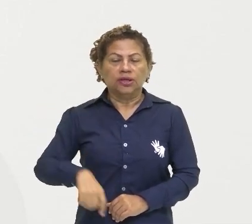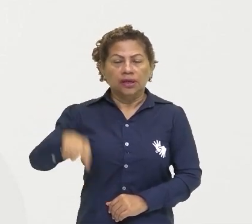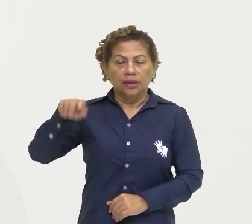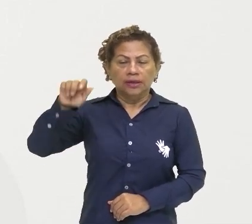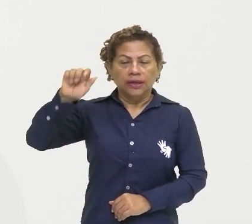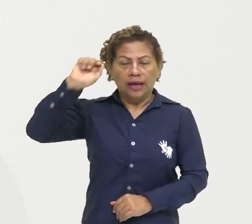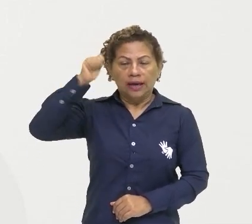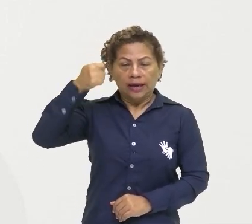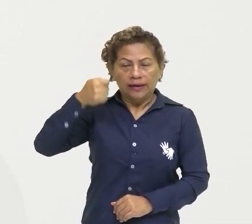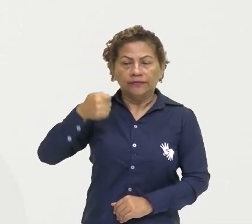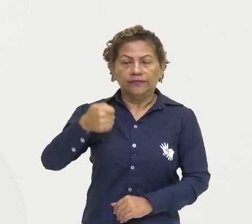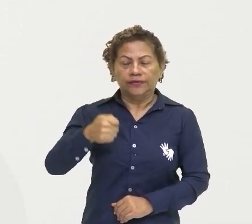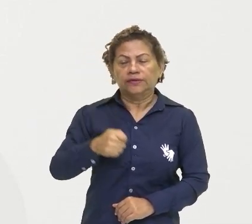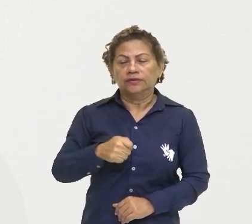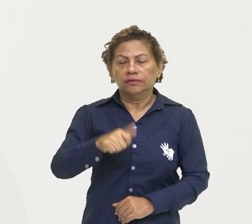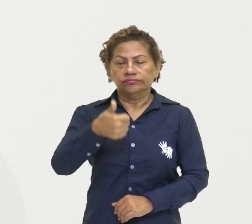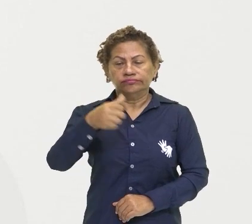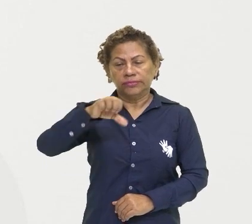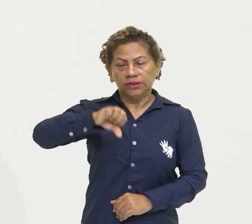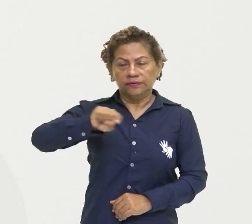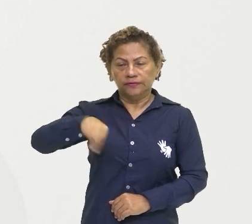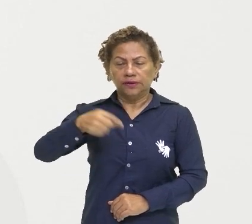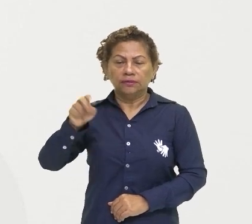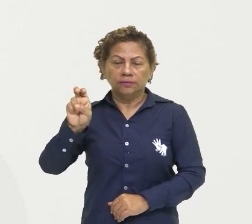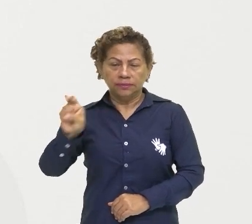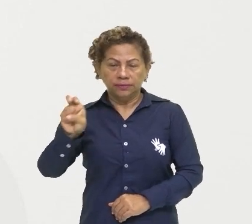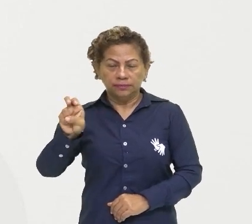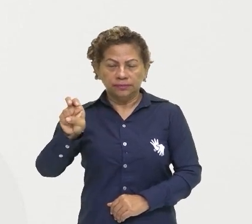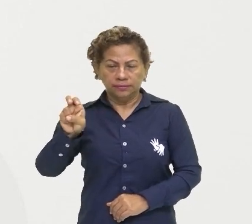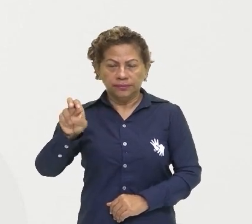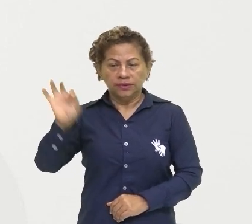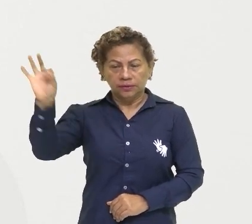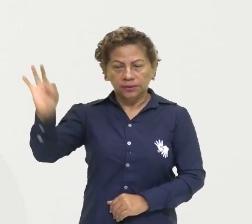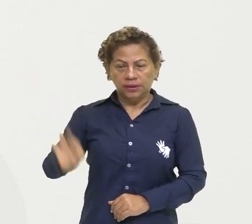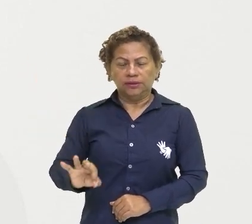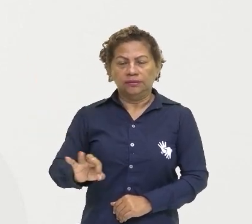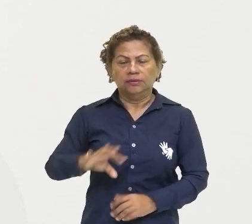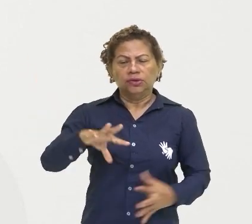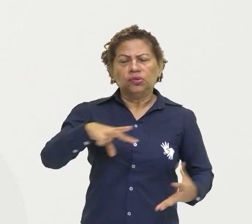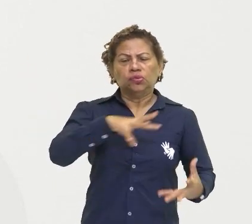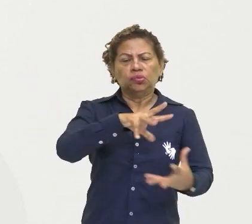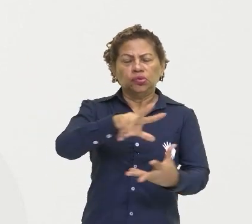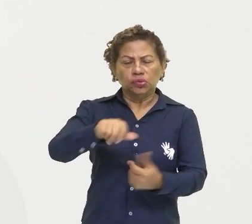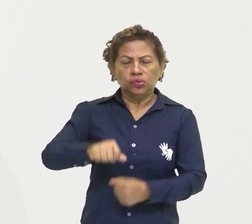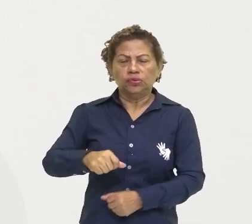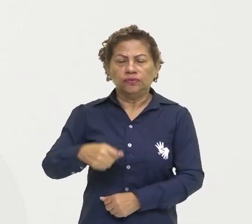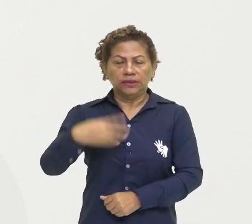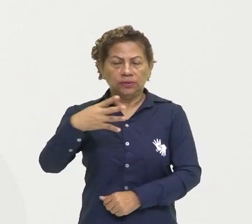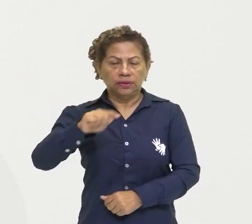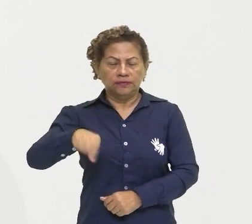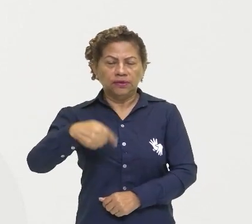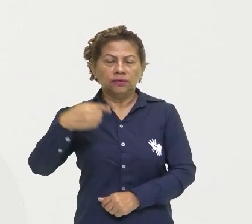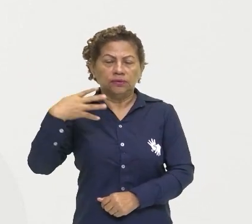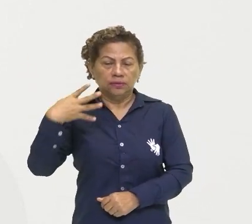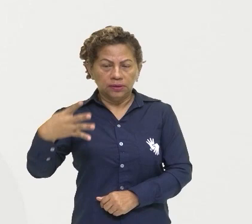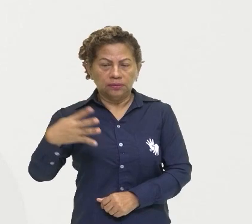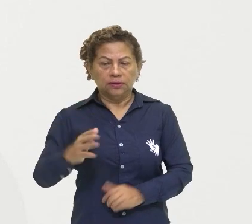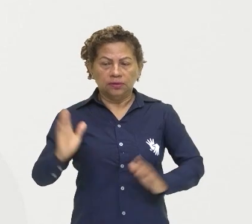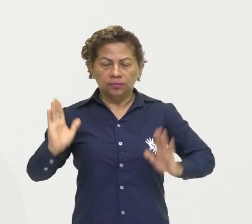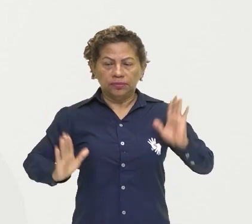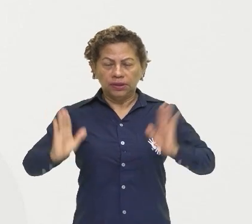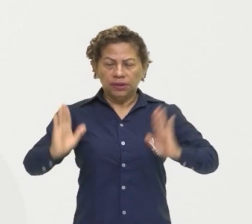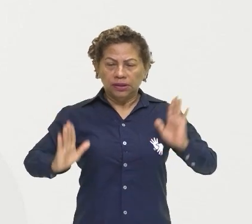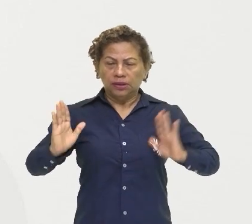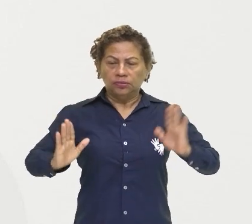19,5%. Então, se a gente levar em consideração esse recorte aqui, 1950 a 2100, período que a população